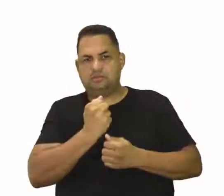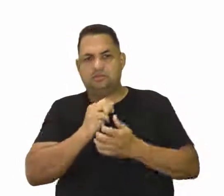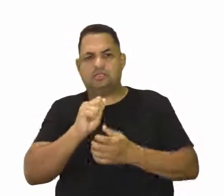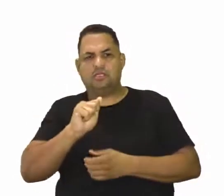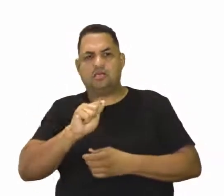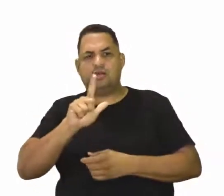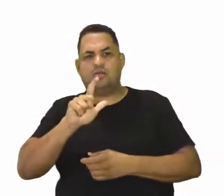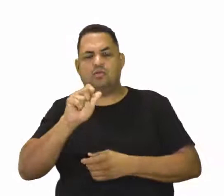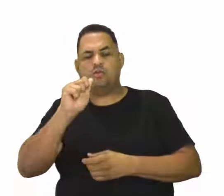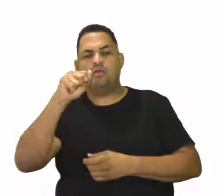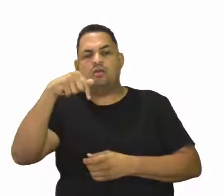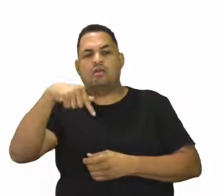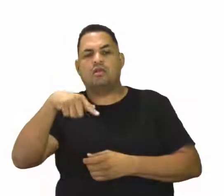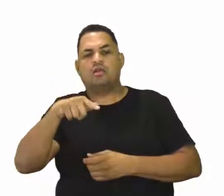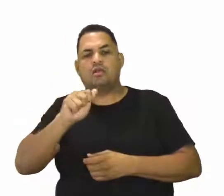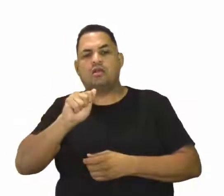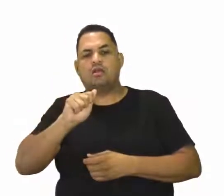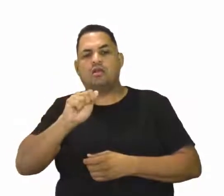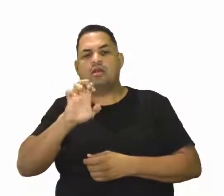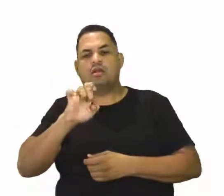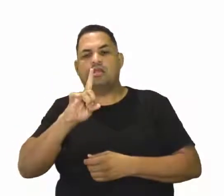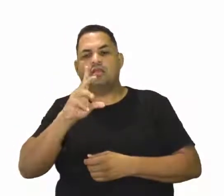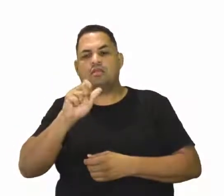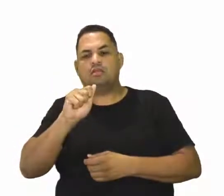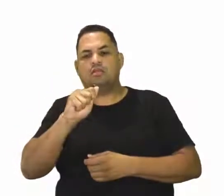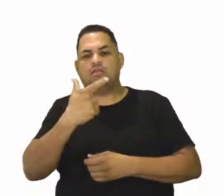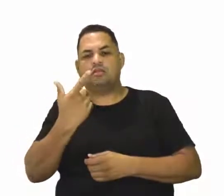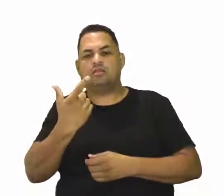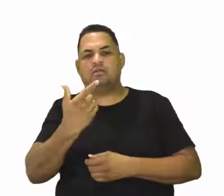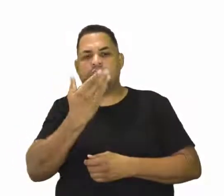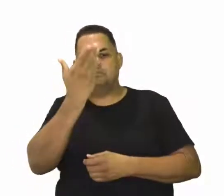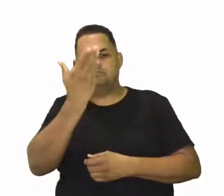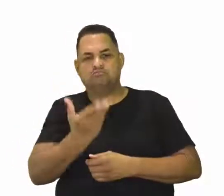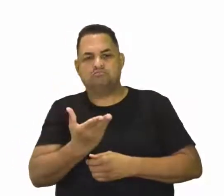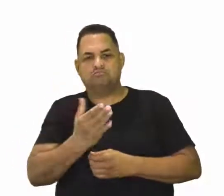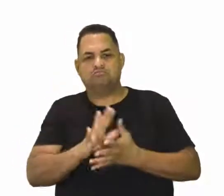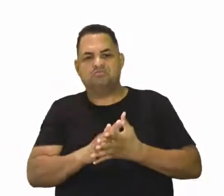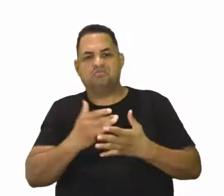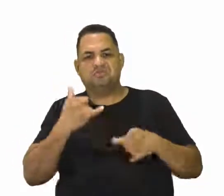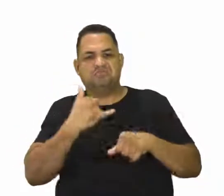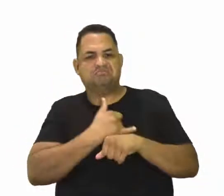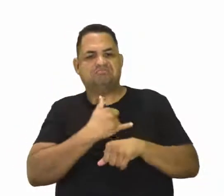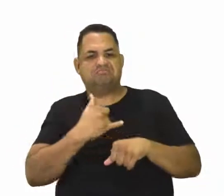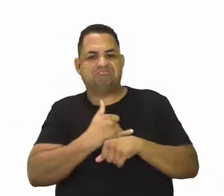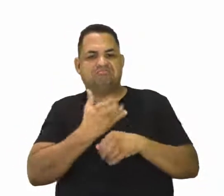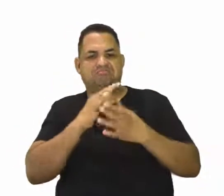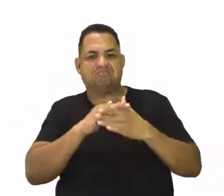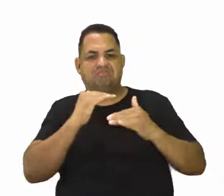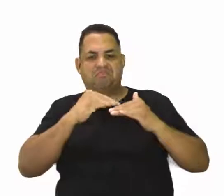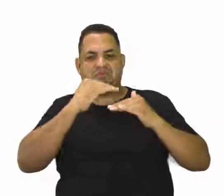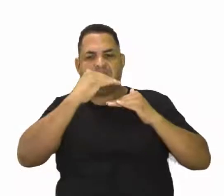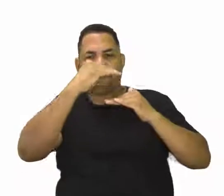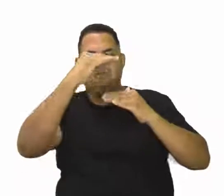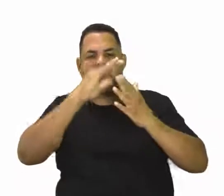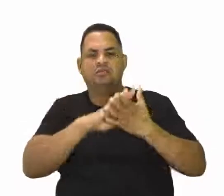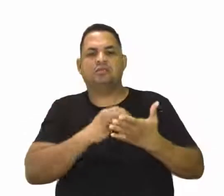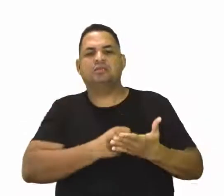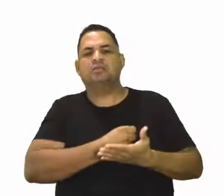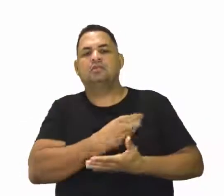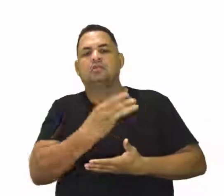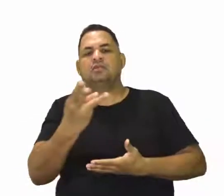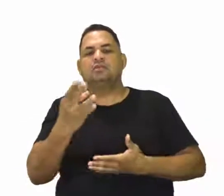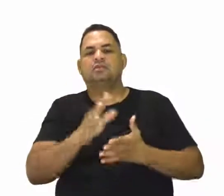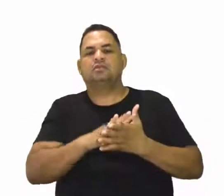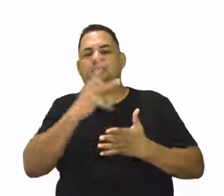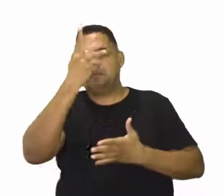E aí Siri Olha esse esse monte de Ferro empilhados aí quantas